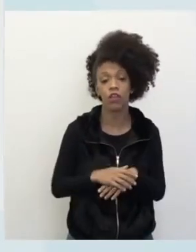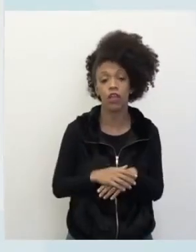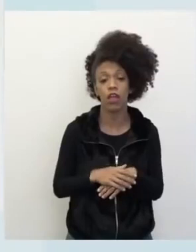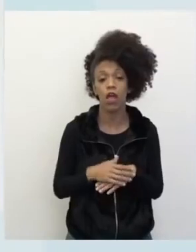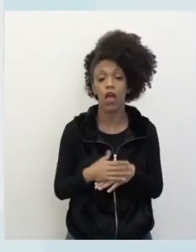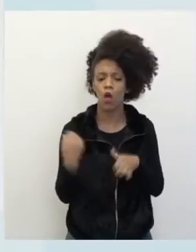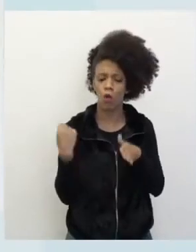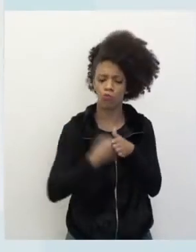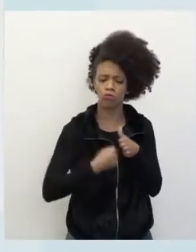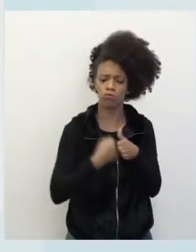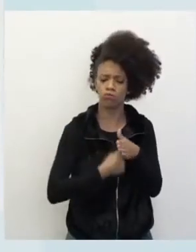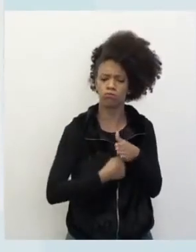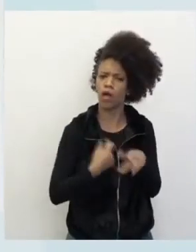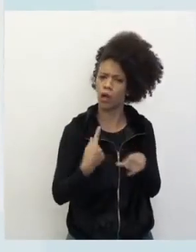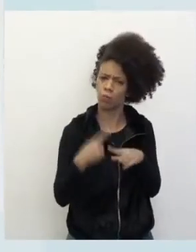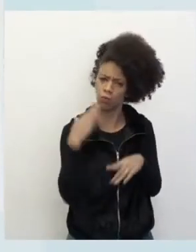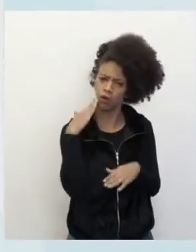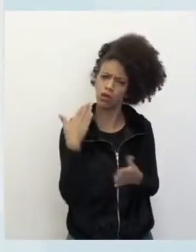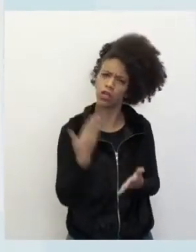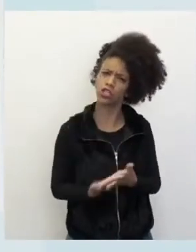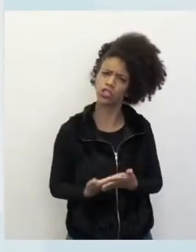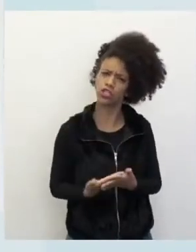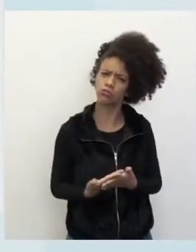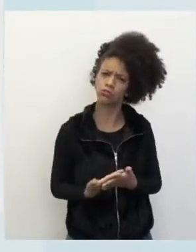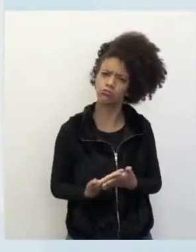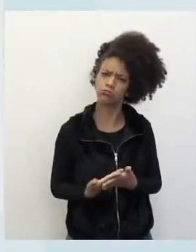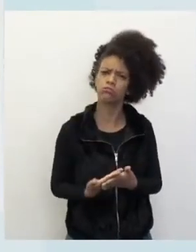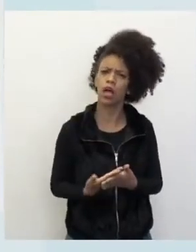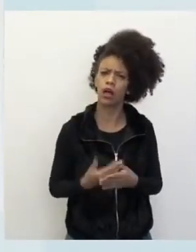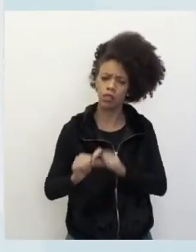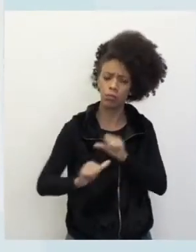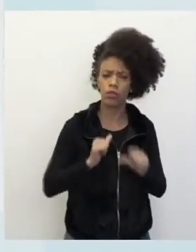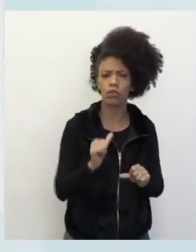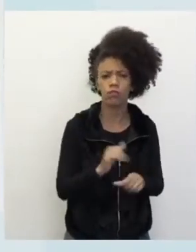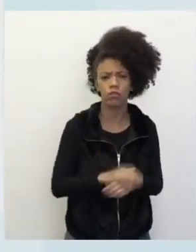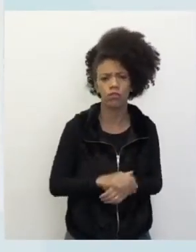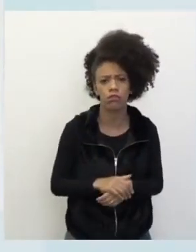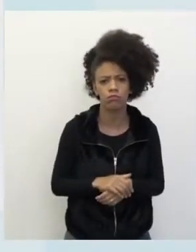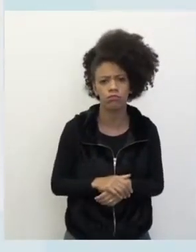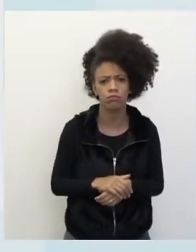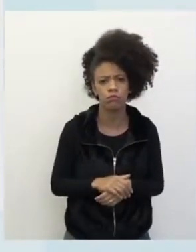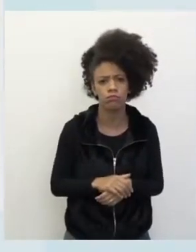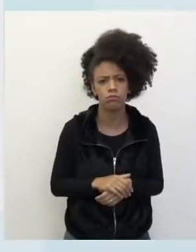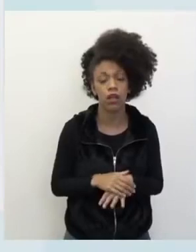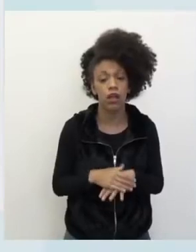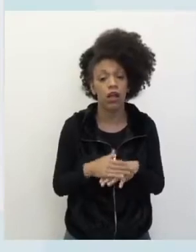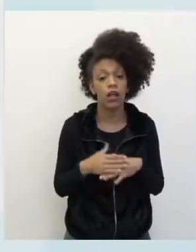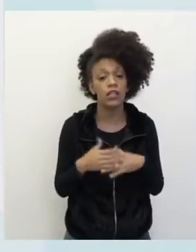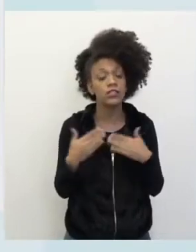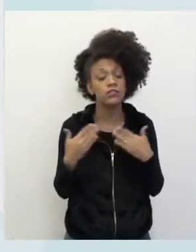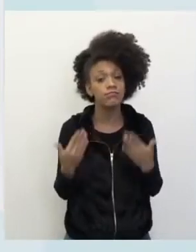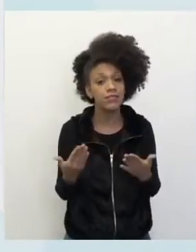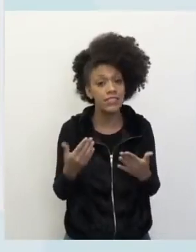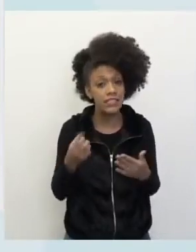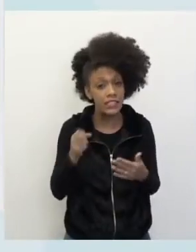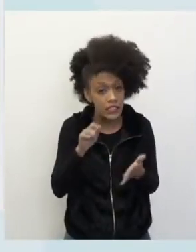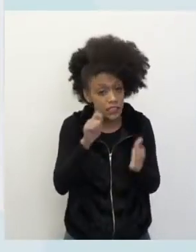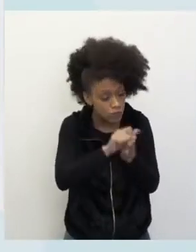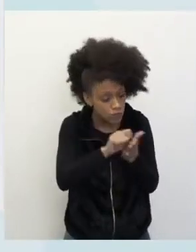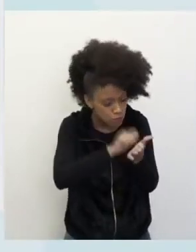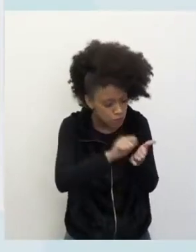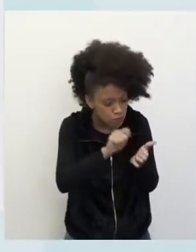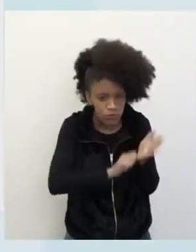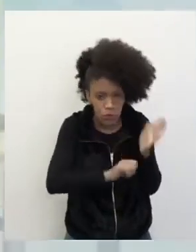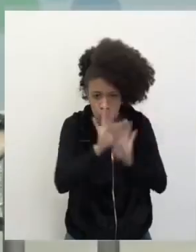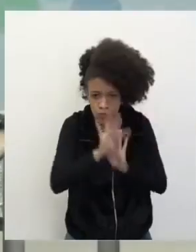pois acredito na mudança. Gente, se você tem um quadrinho desse em mãos, quando você está fazendo seu artigo de opinião, sua redação, seu